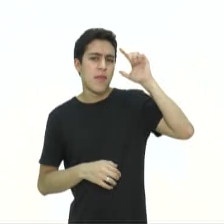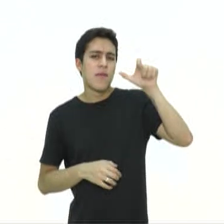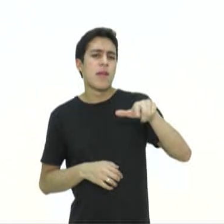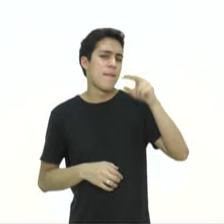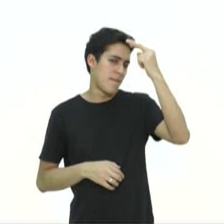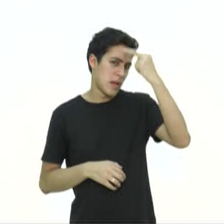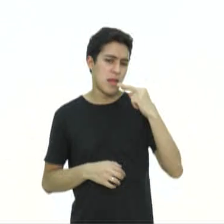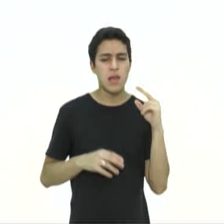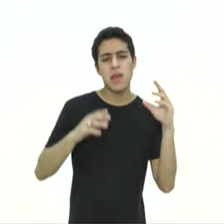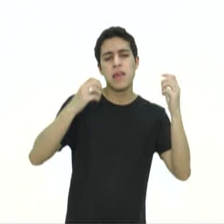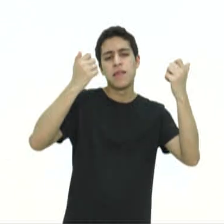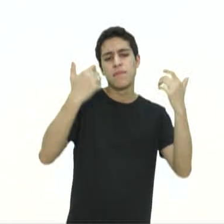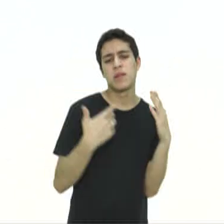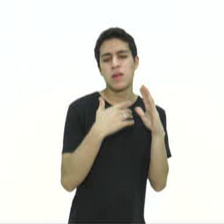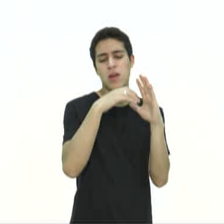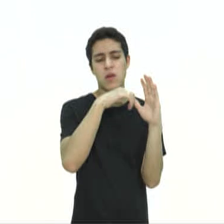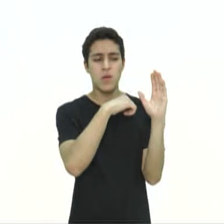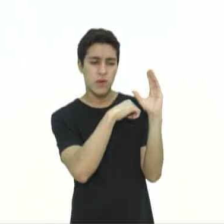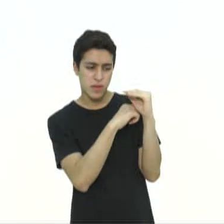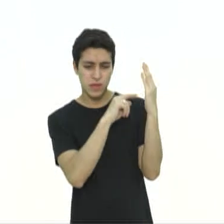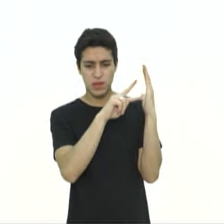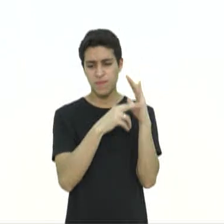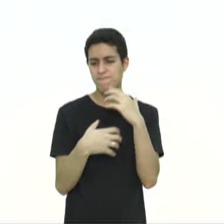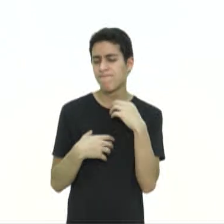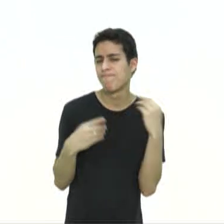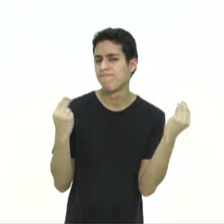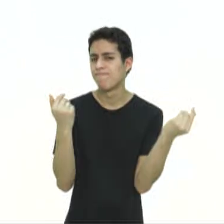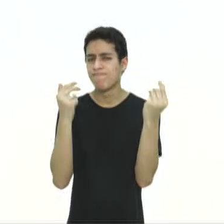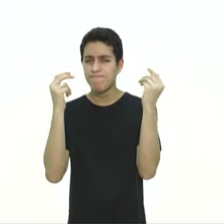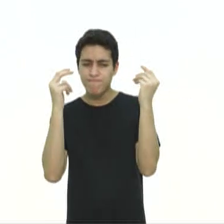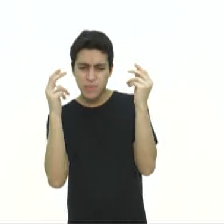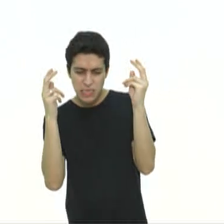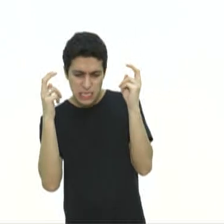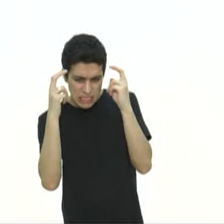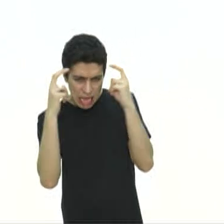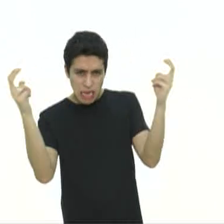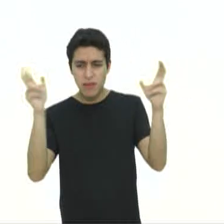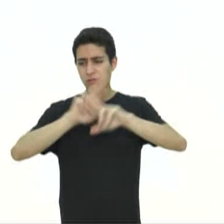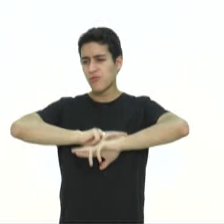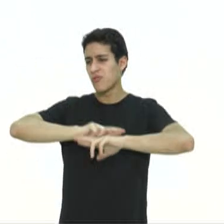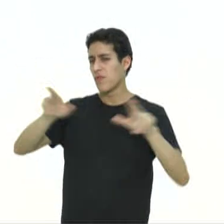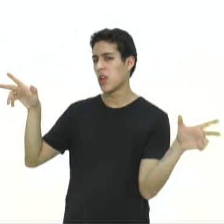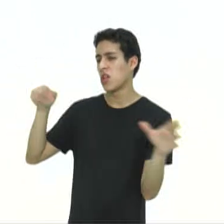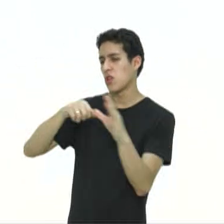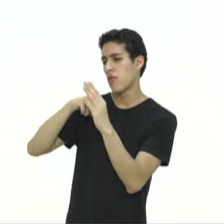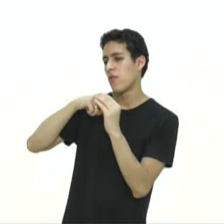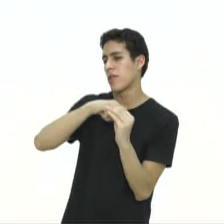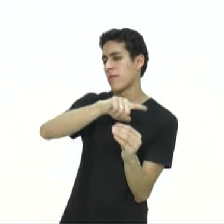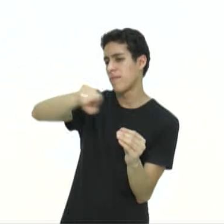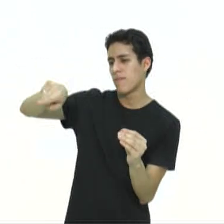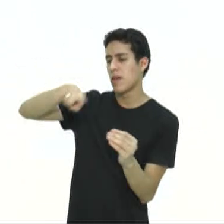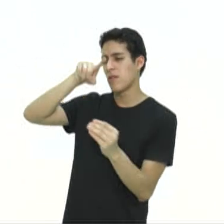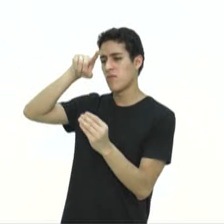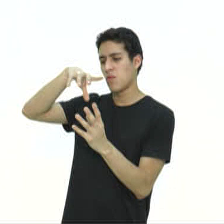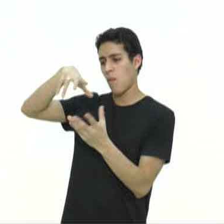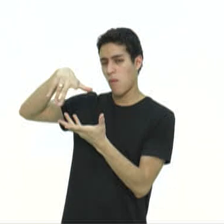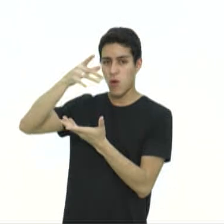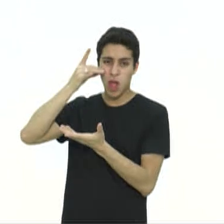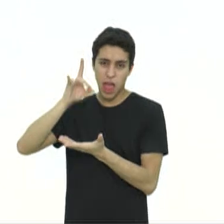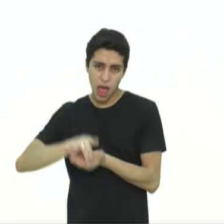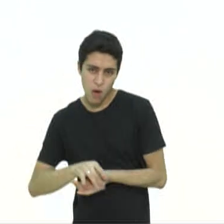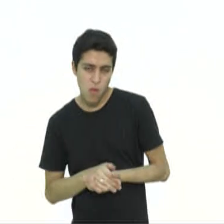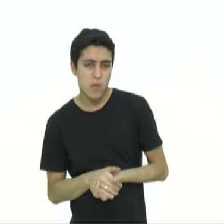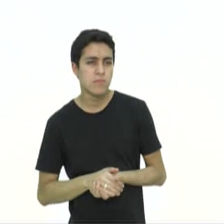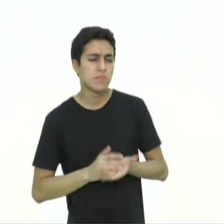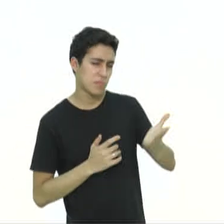define o conhecimento como uma passagem, uma intuição intelectual totalmente diferente do conhecimento dado no mundo sensível. Letra C. É